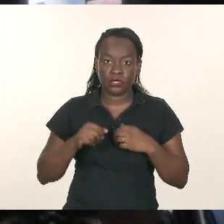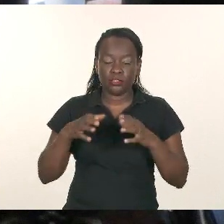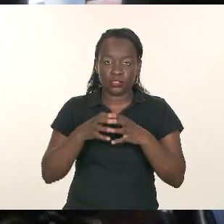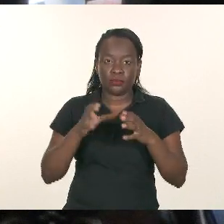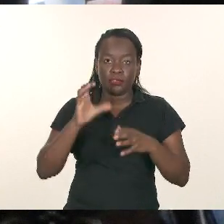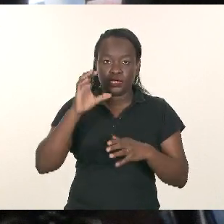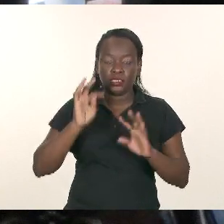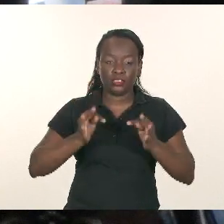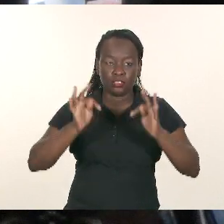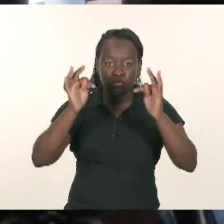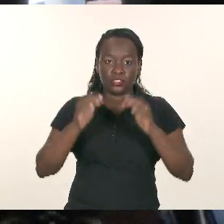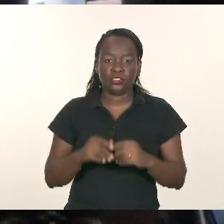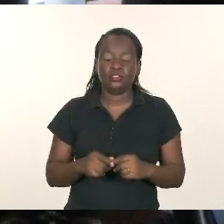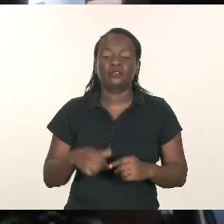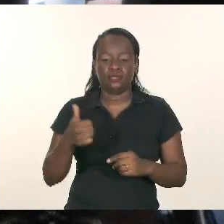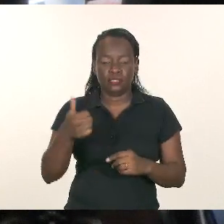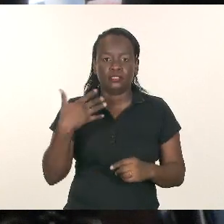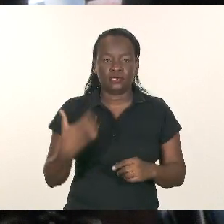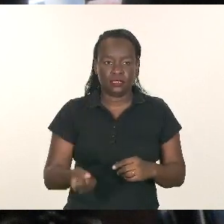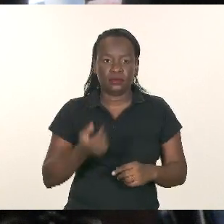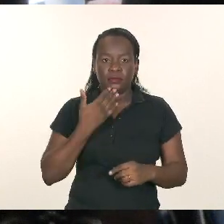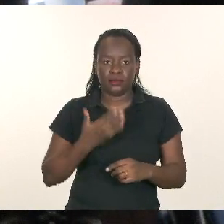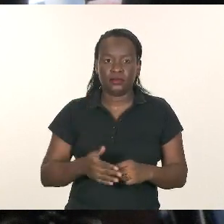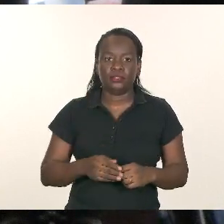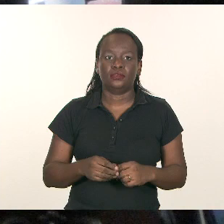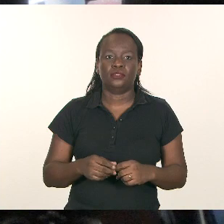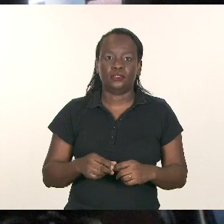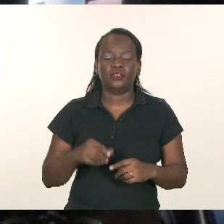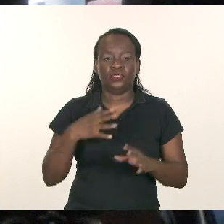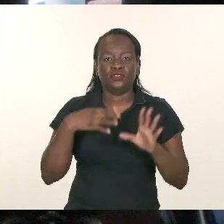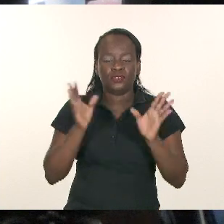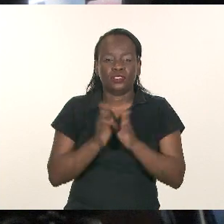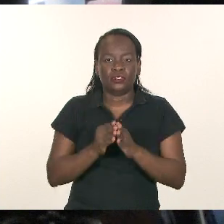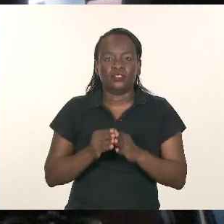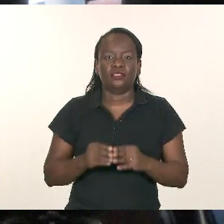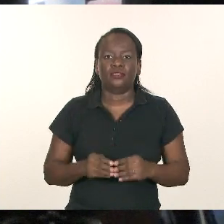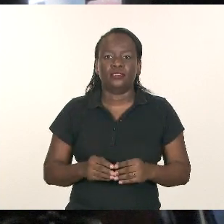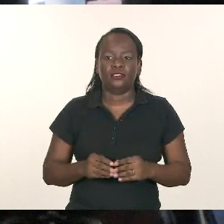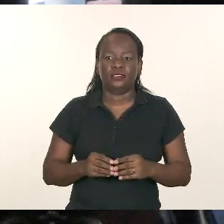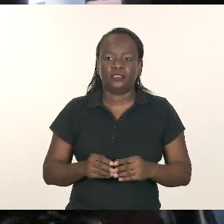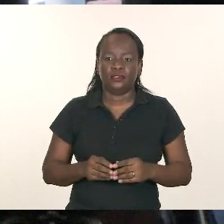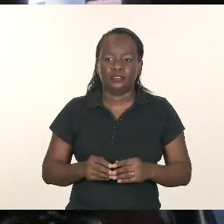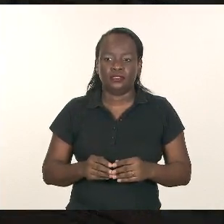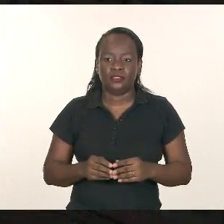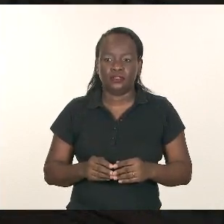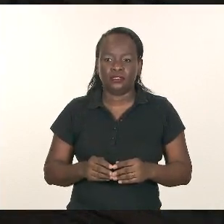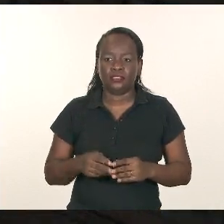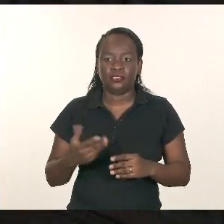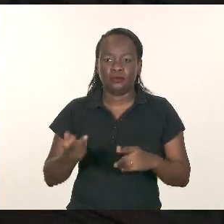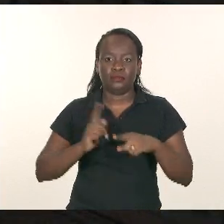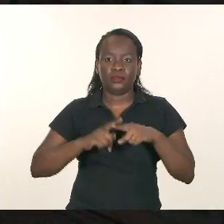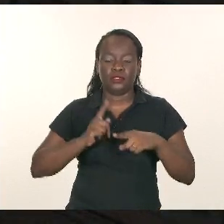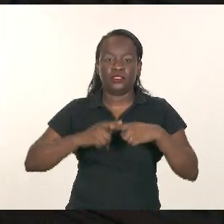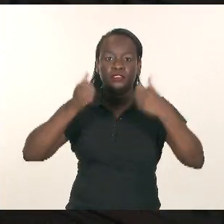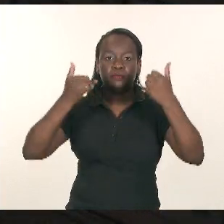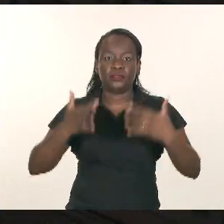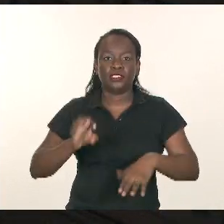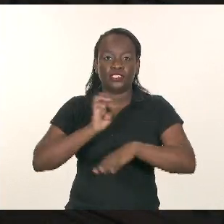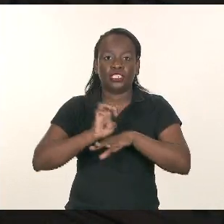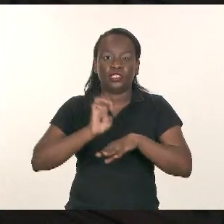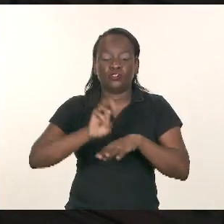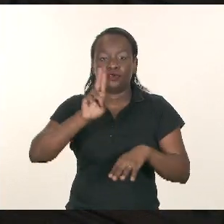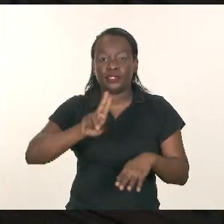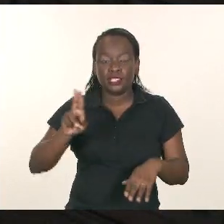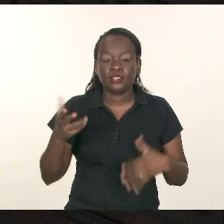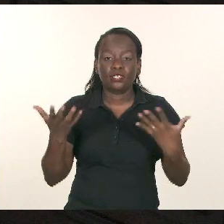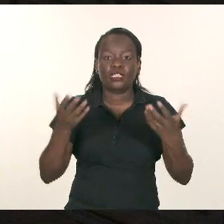Ciência e Tecnologia? A presidência defere pedir de Vossa Excelência. Eu serei breve. Comissão de Ciência, deputado Waldeck. Não, porque se trata de estágio